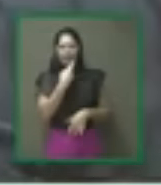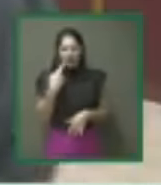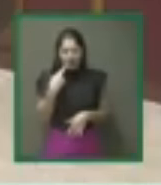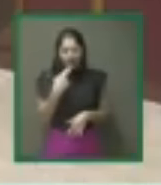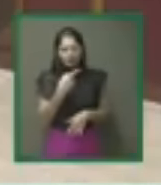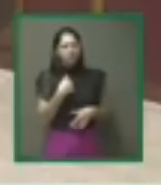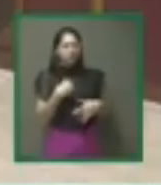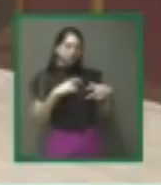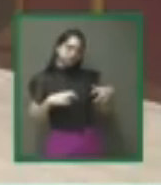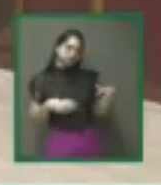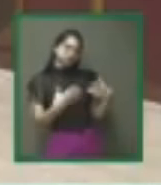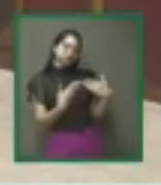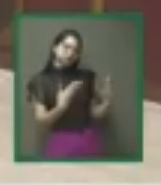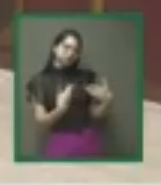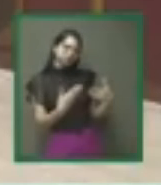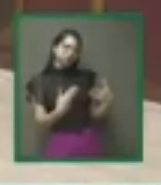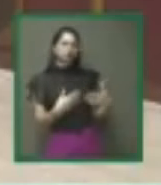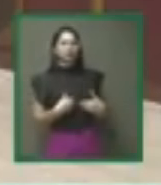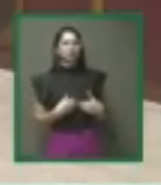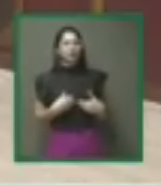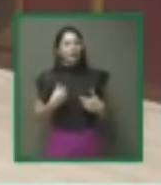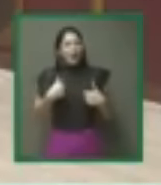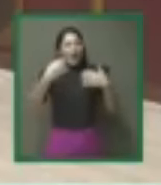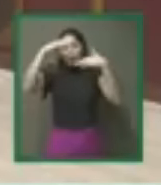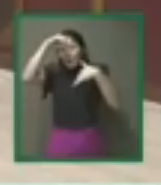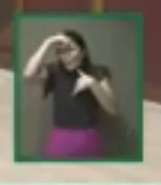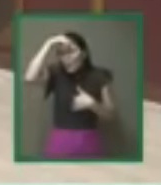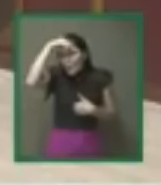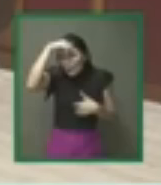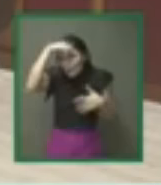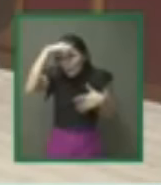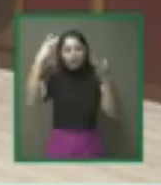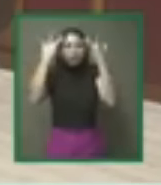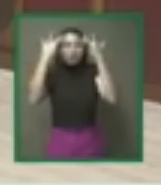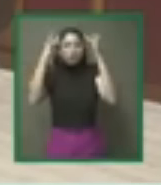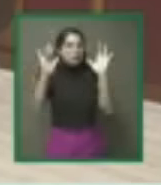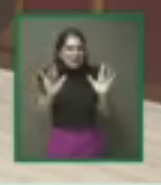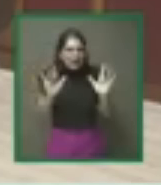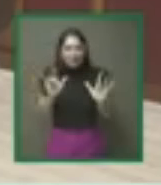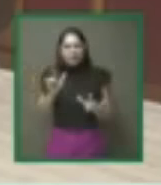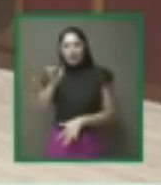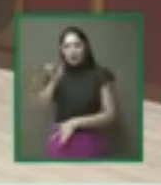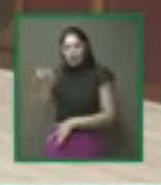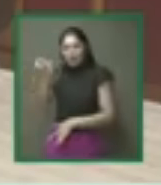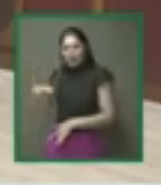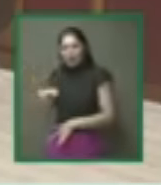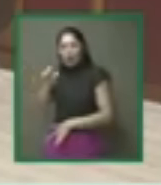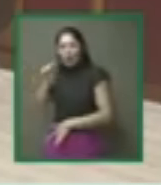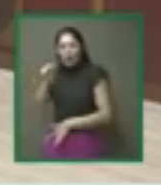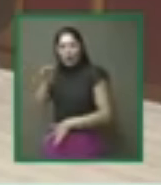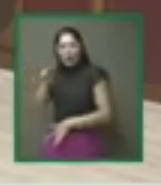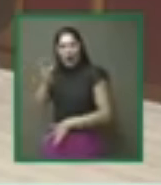mais algumas pessoas. E eu não sei como o Arthur soube que eu estava lá e ele adentra